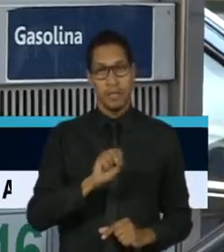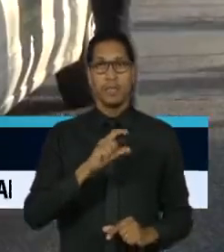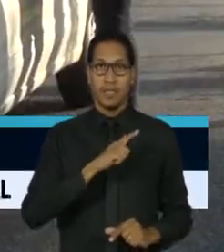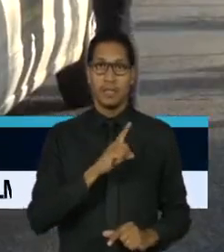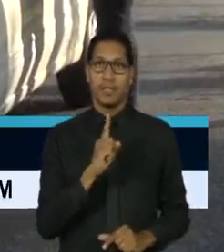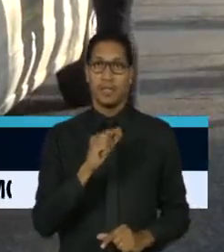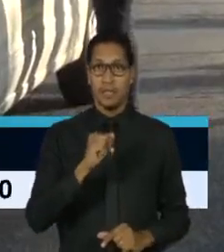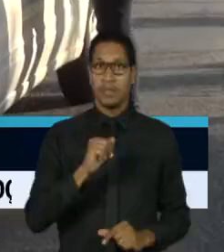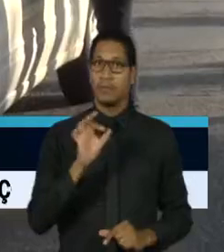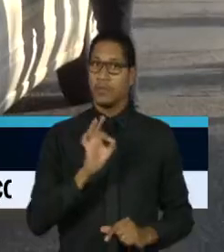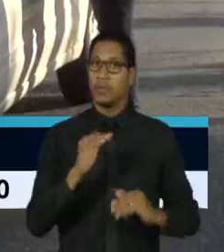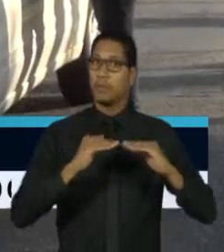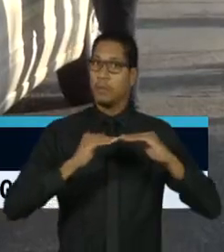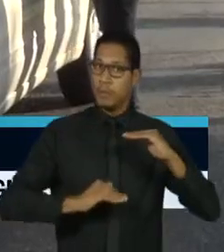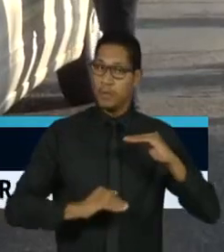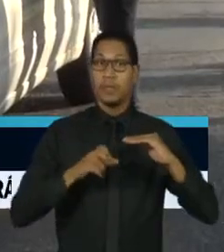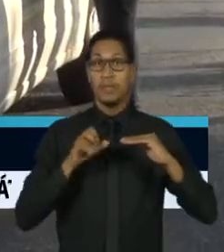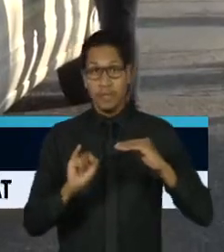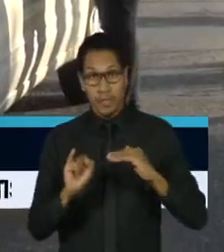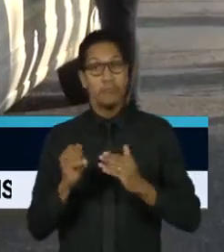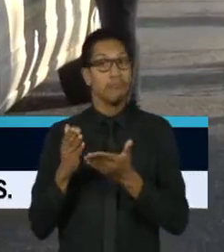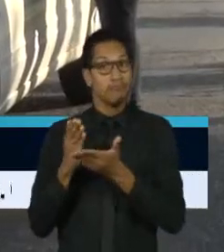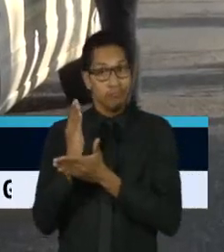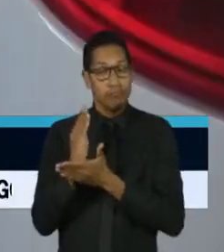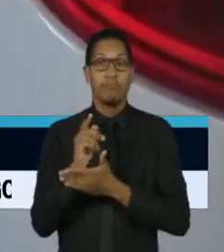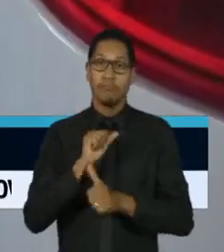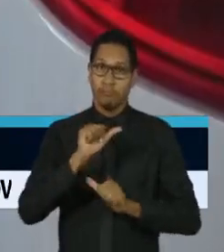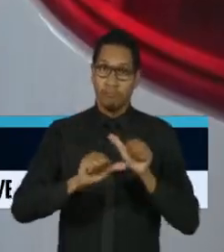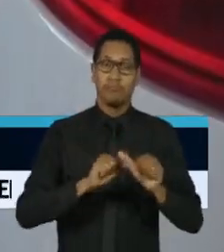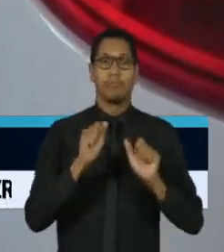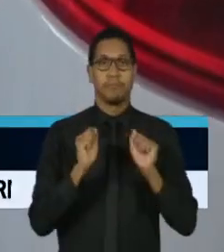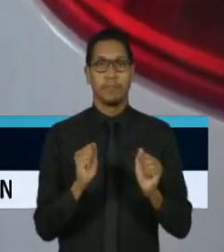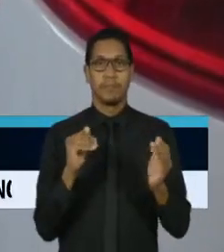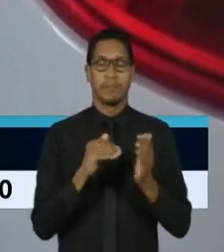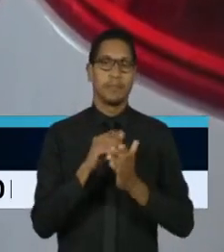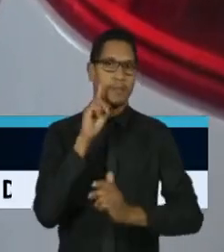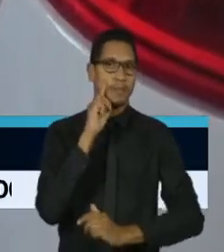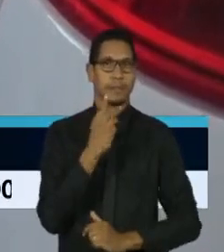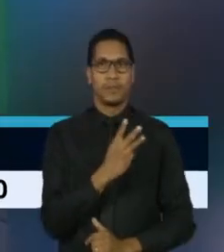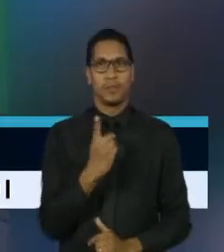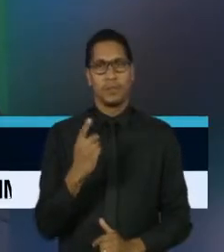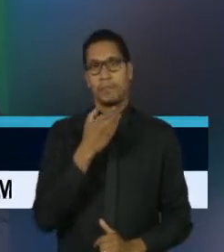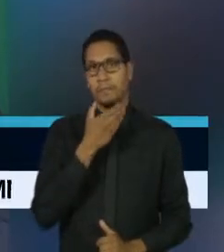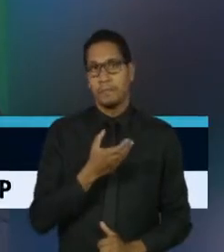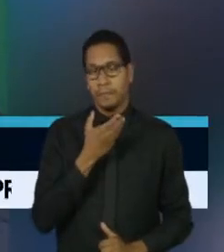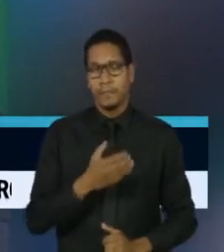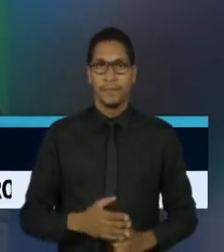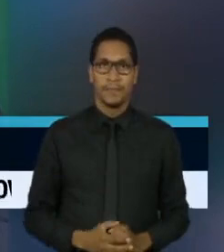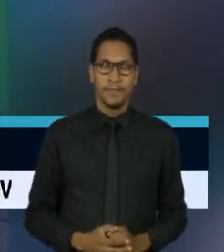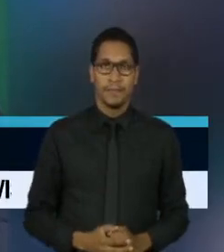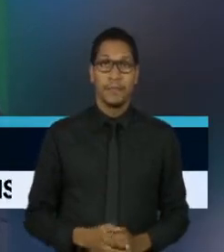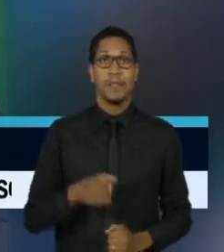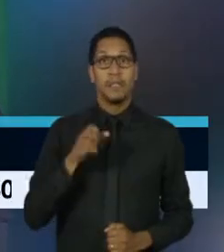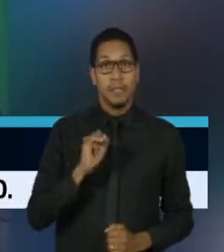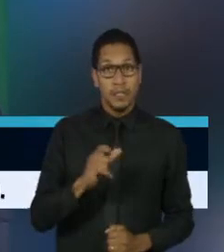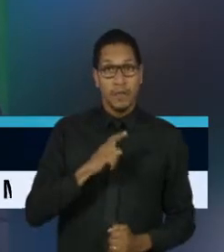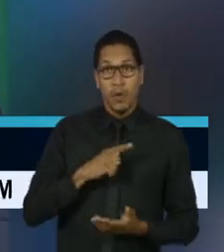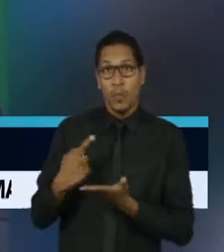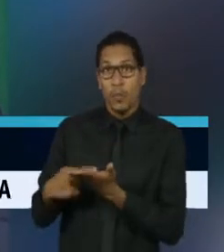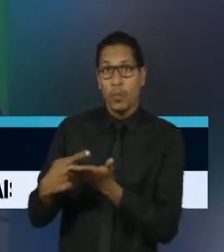do que 17 por cento se aprovadas as mudanças valeriam até o dia Trinta e Um de dezembro em havendo